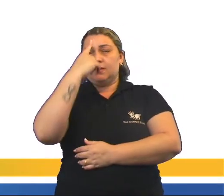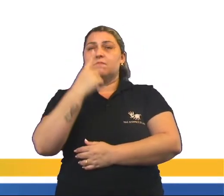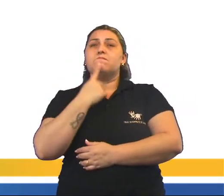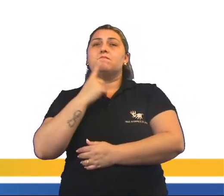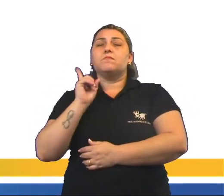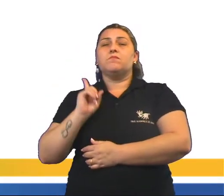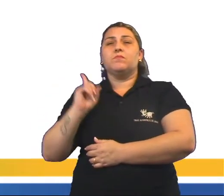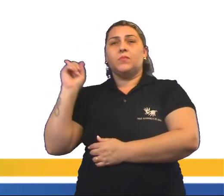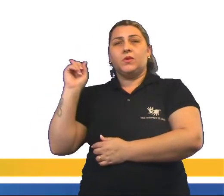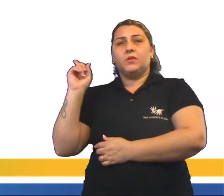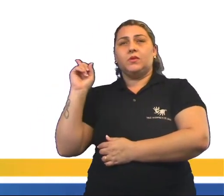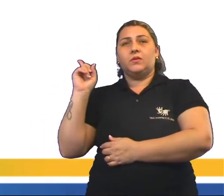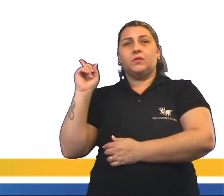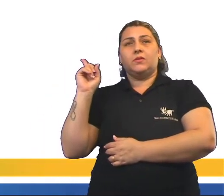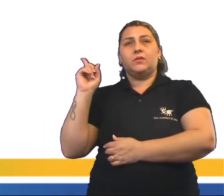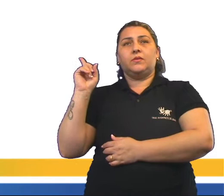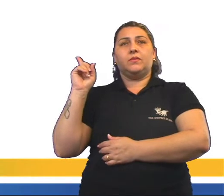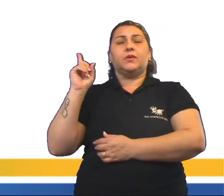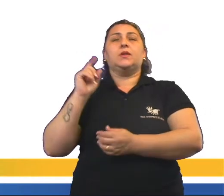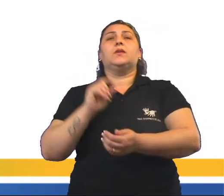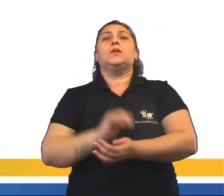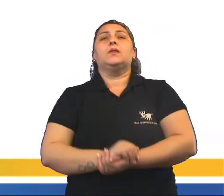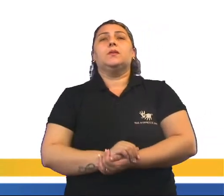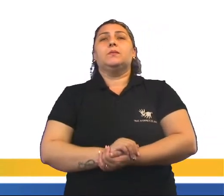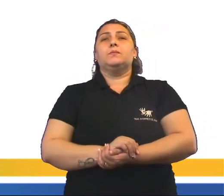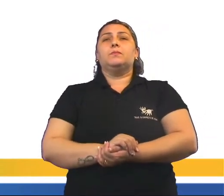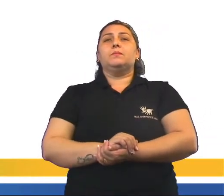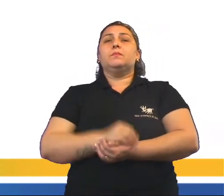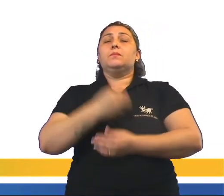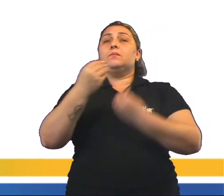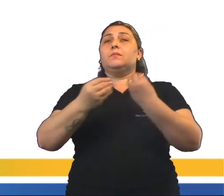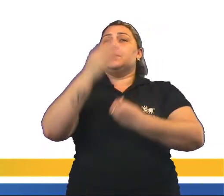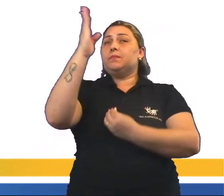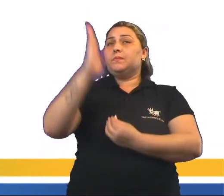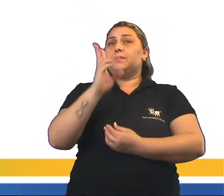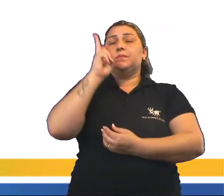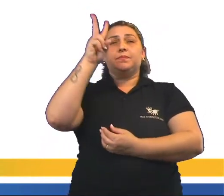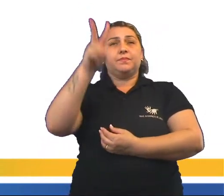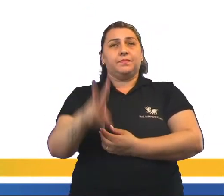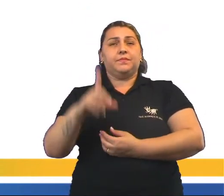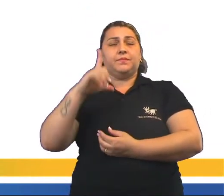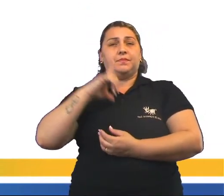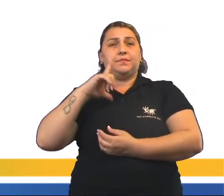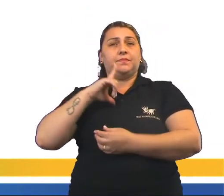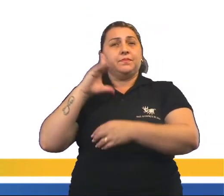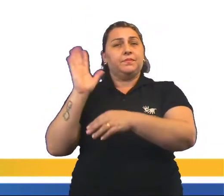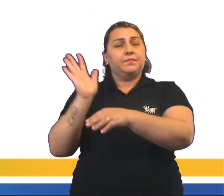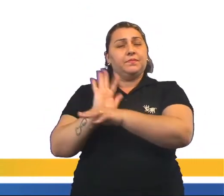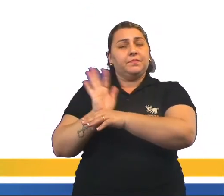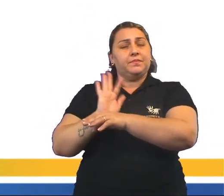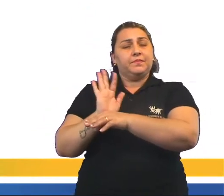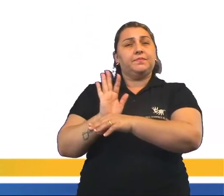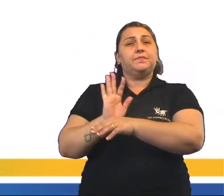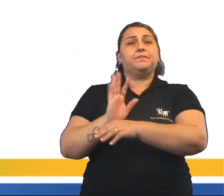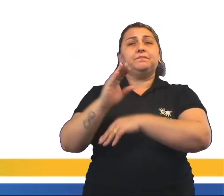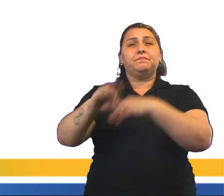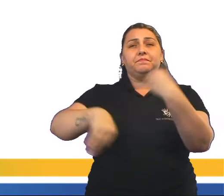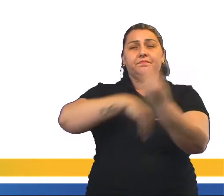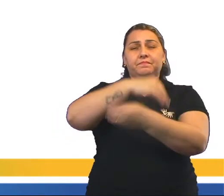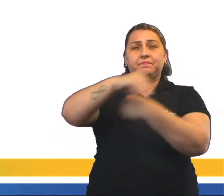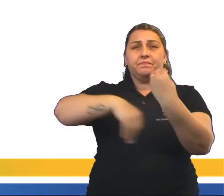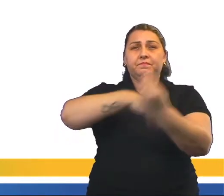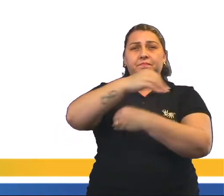de um desenho muito famoso, que é os Simpsons, né? Como é que o Brasil é visto? A gente tem os episódios dos Simpsons que você mistura aí